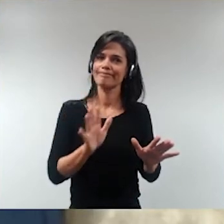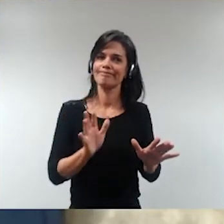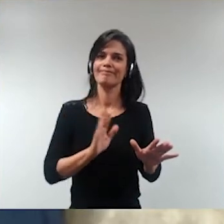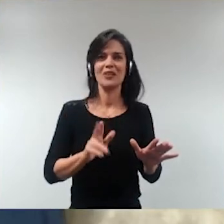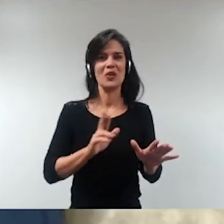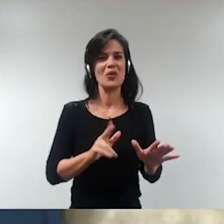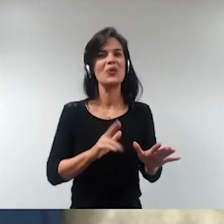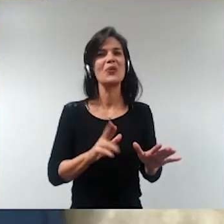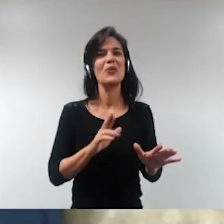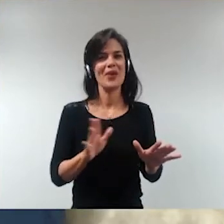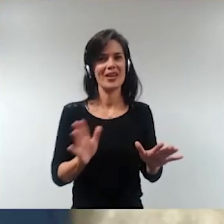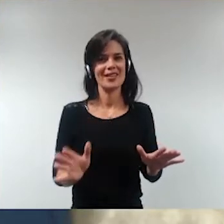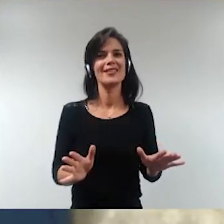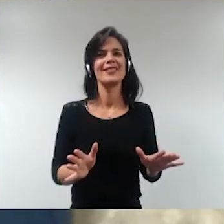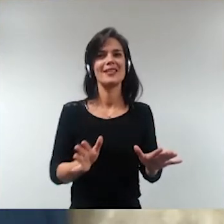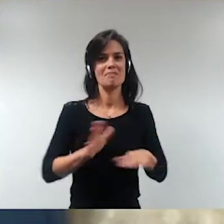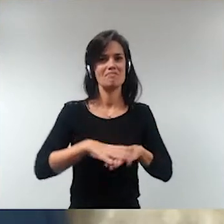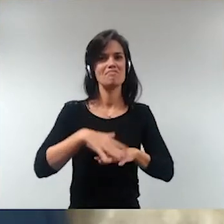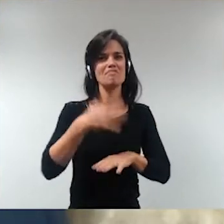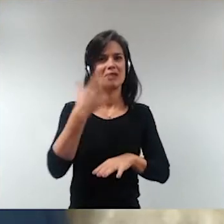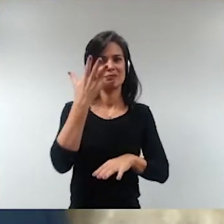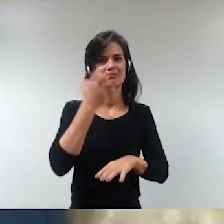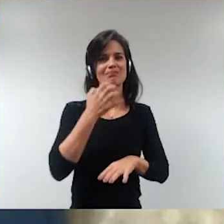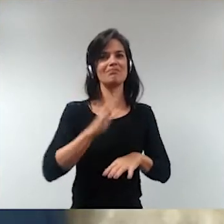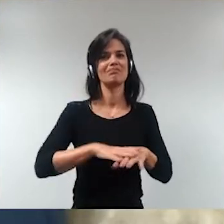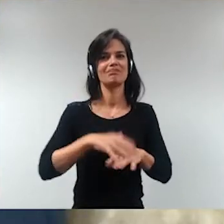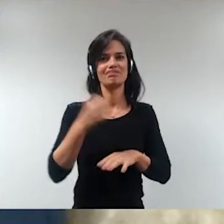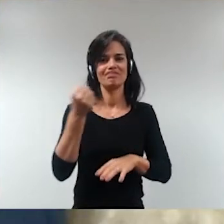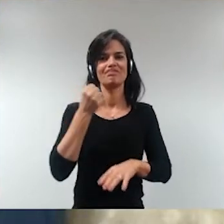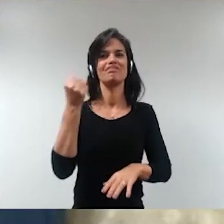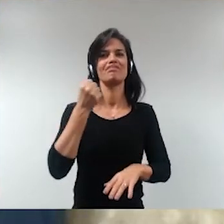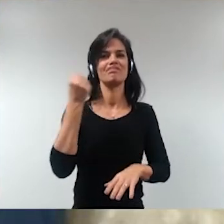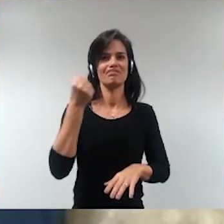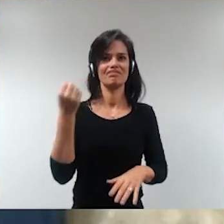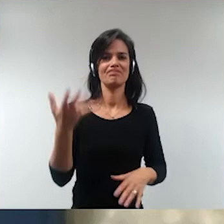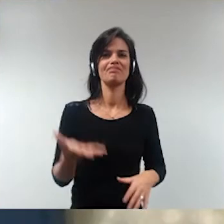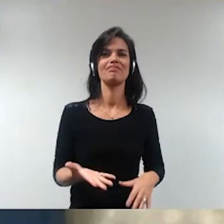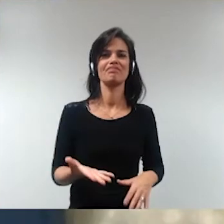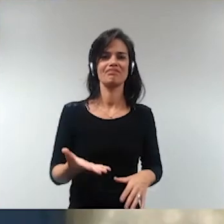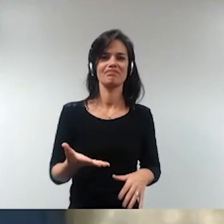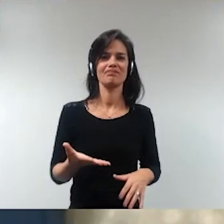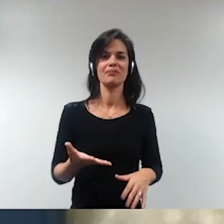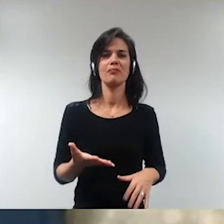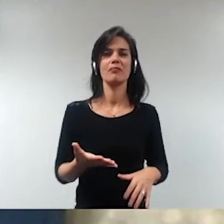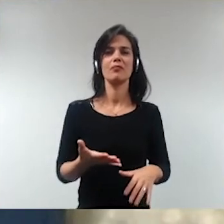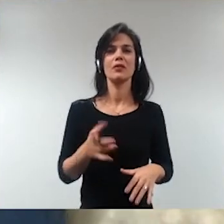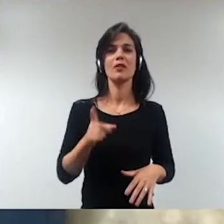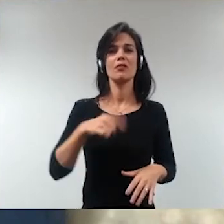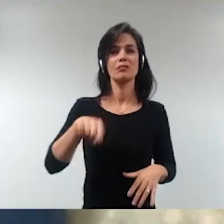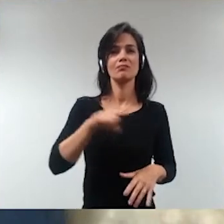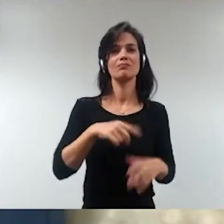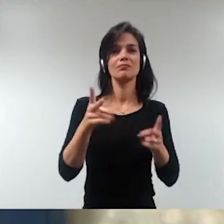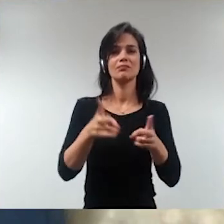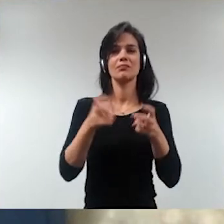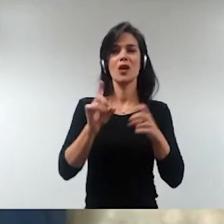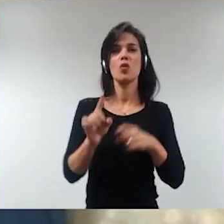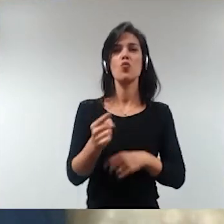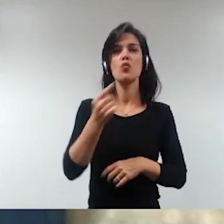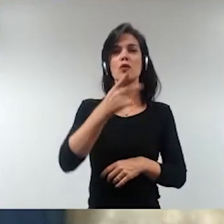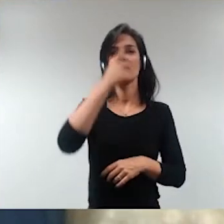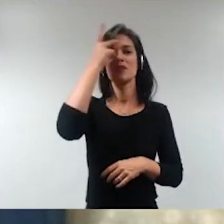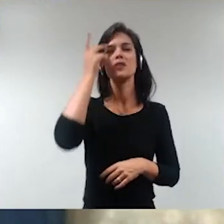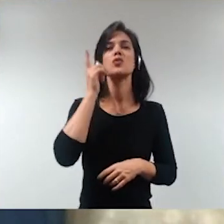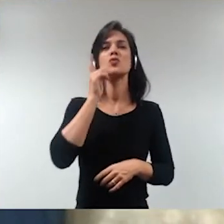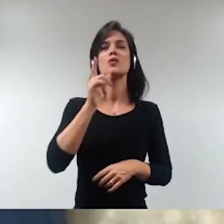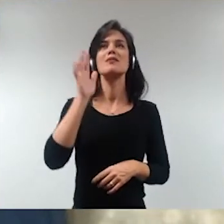bem assim o negócio, realmente não é verdadeiramente assim que o negócio funciona. E vocês vejam, a única pessoa que